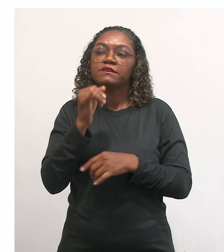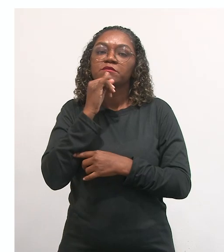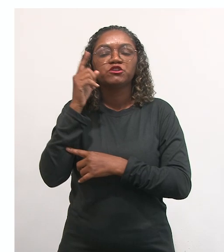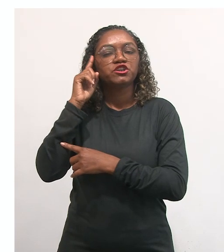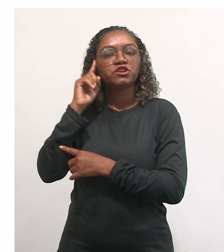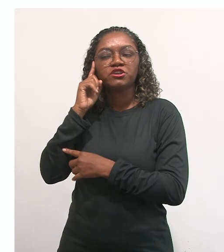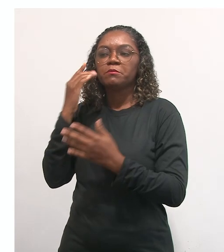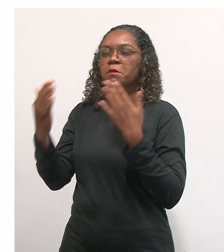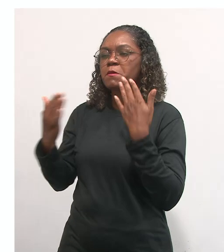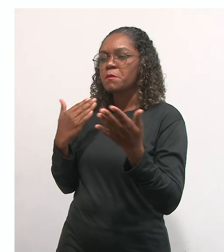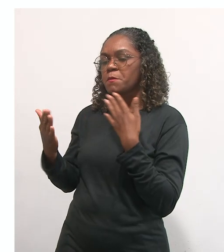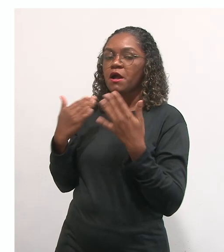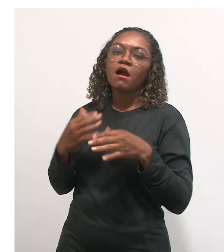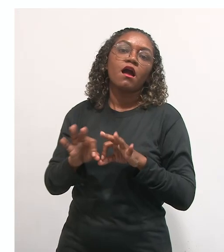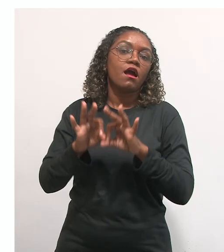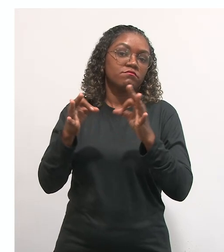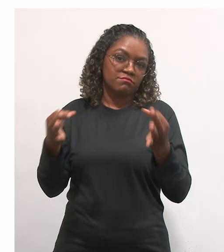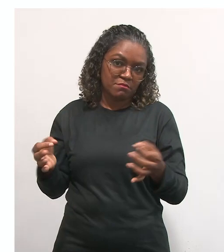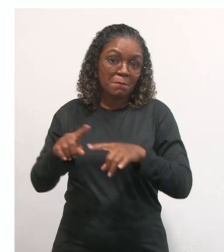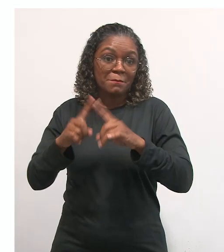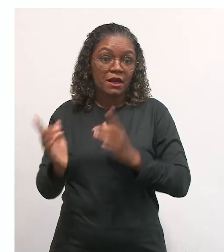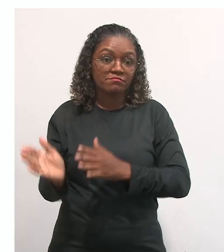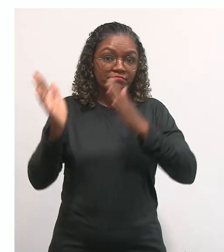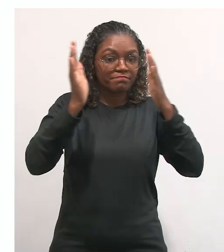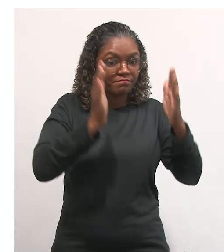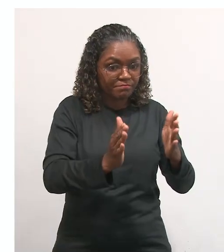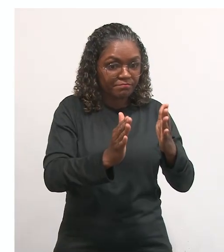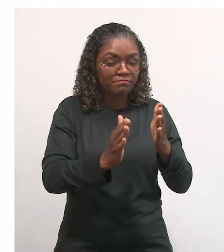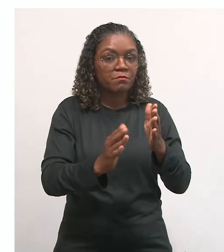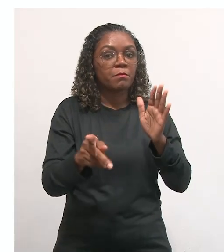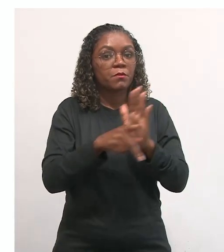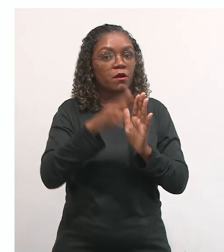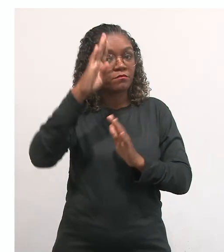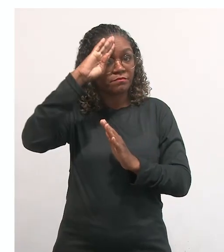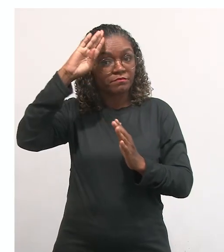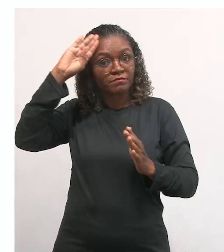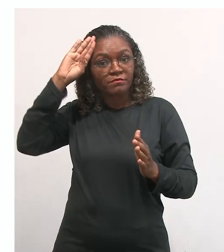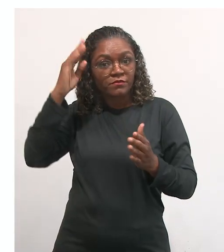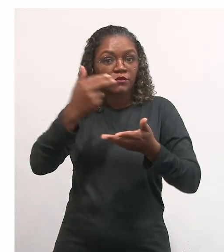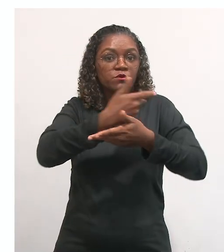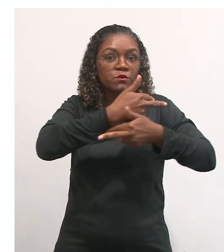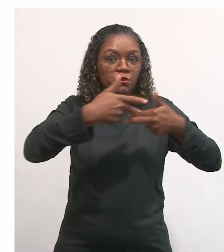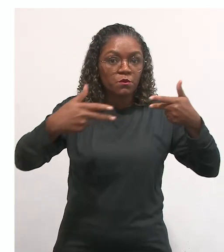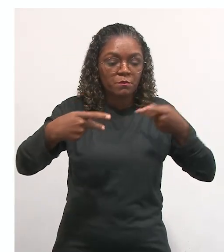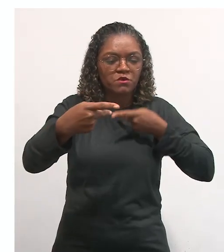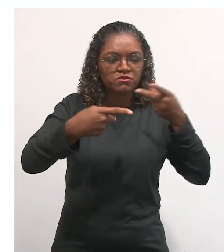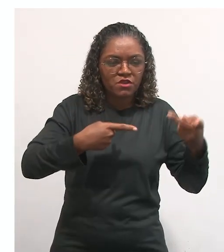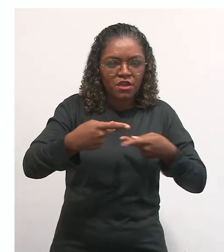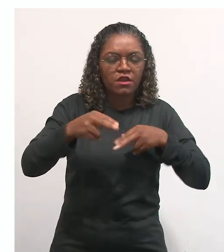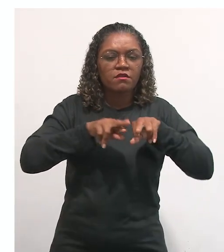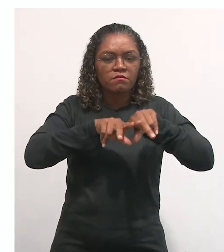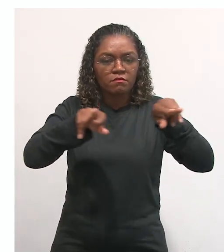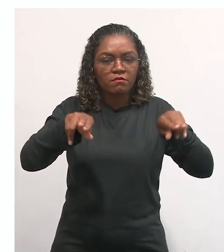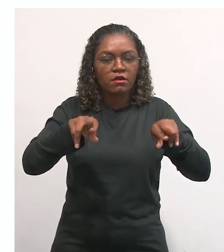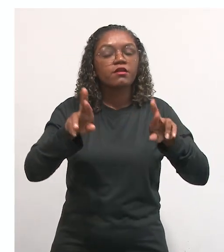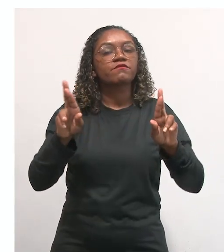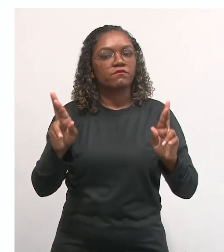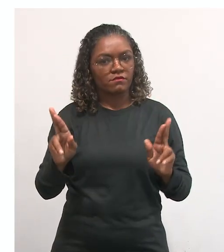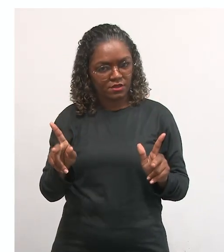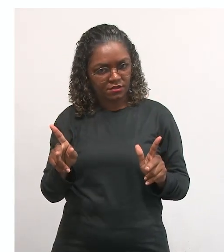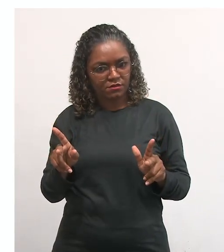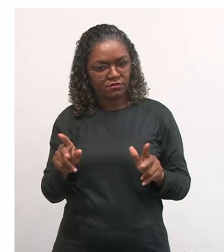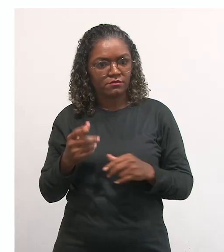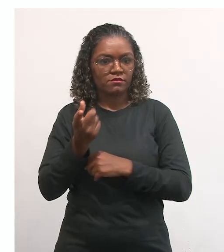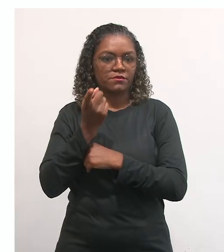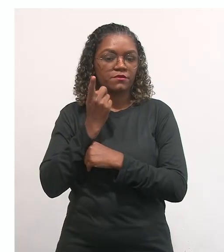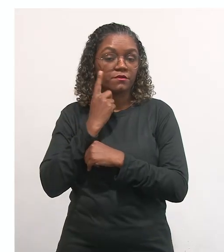mas paraa sua vida acadêmica é outra situação então eu trouxe aqui alguns exemplos né temos aqui o exemplo da redação